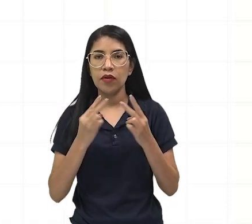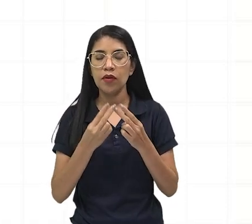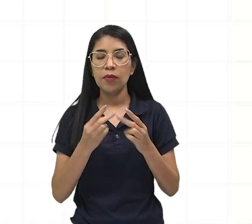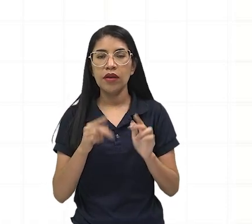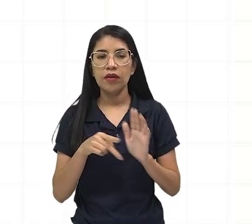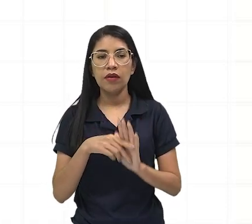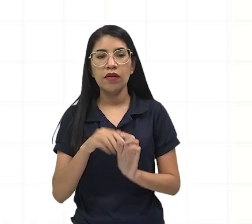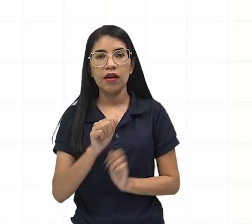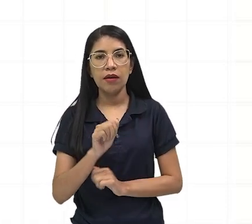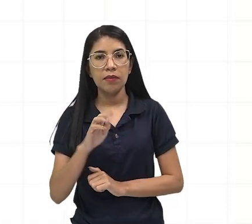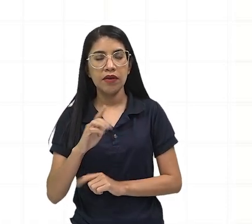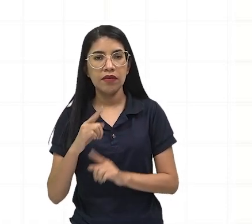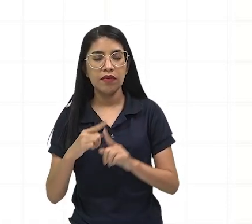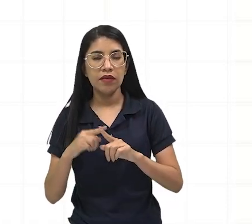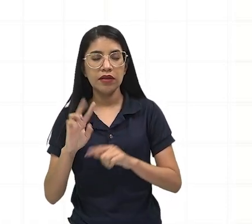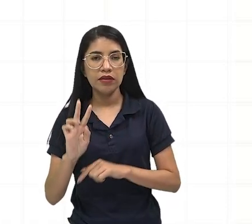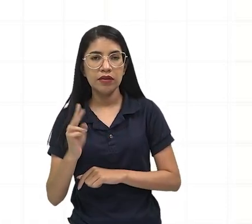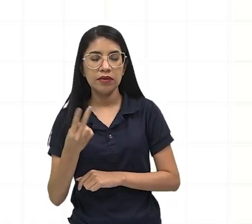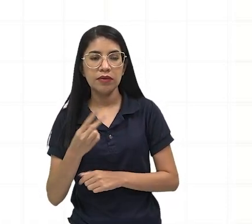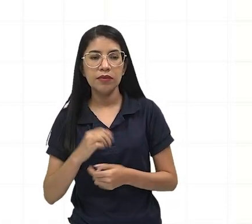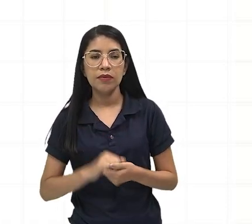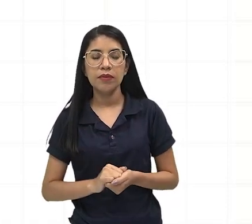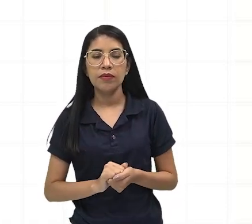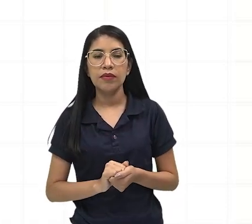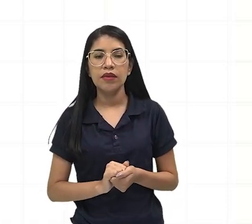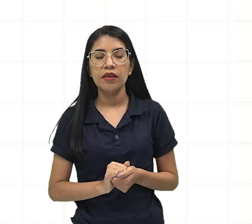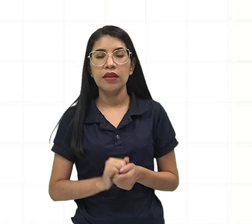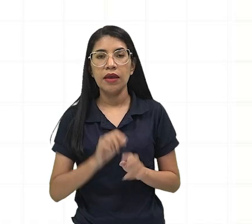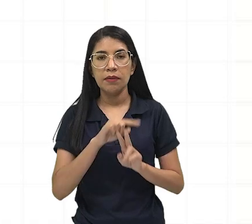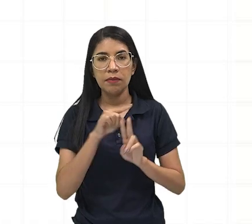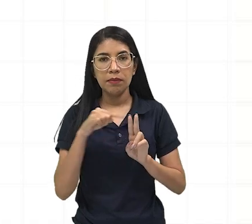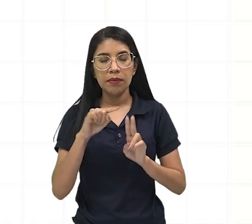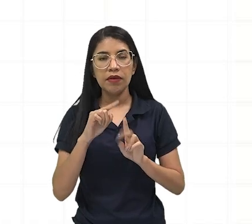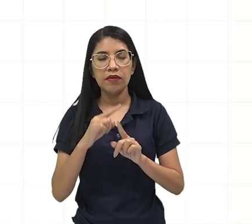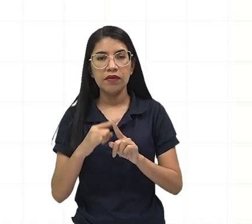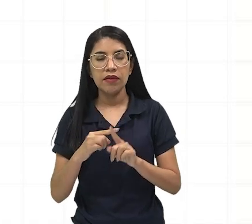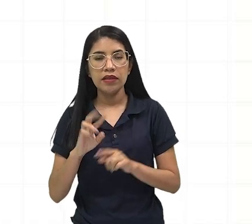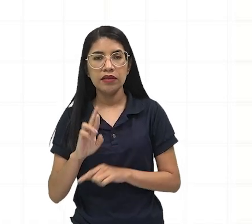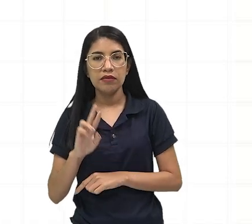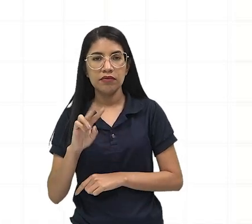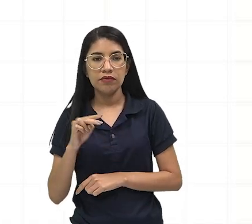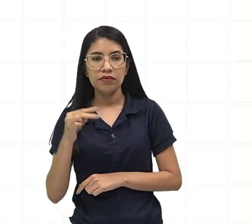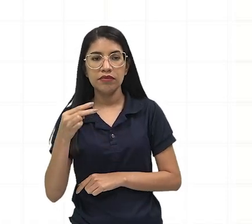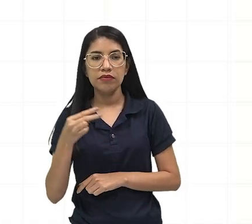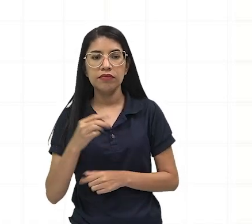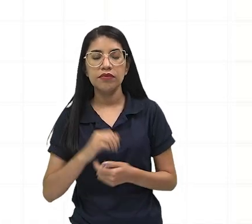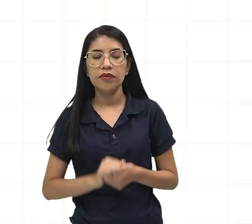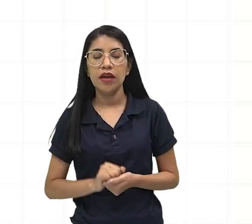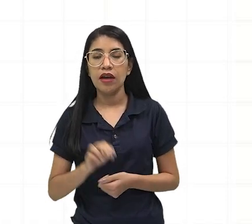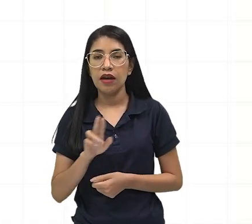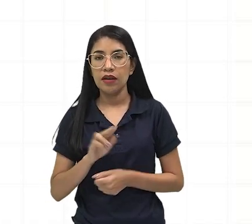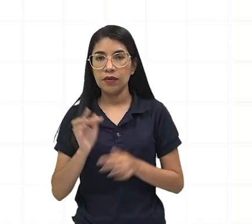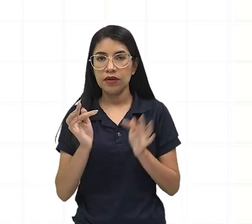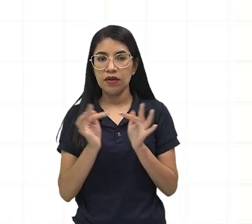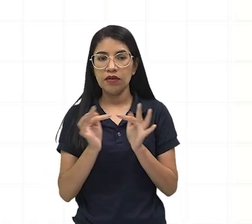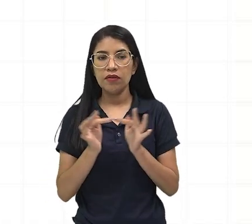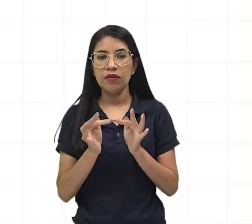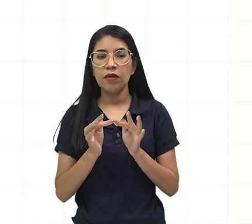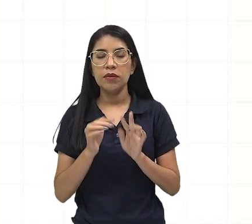vezes altura. Quem é a área da base? π vezes r ao quadrado. Então, a formulazinha agora aqui.